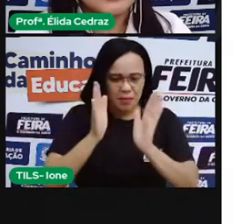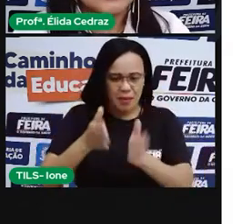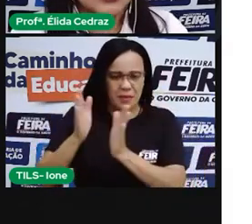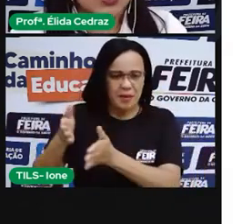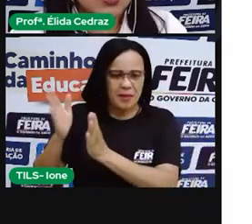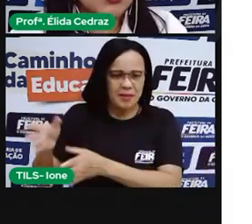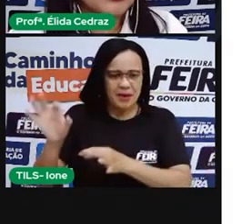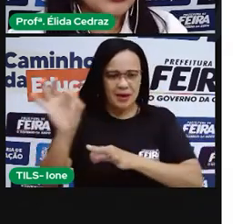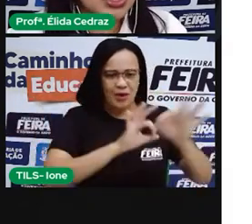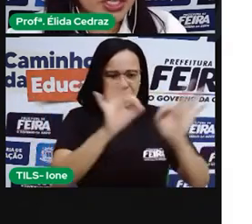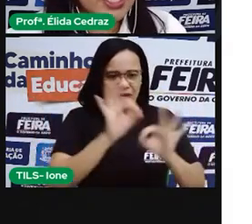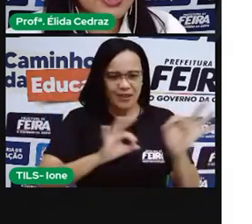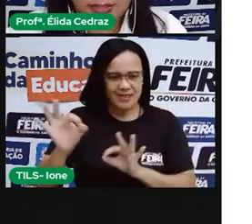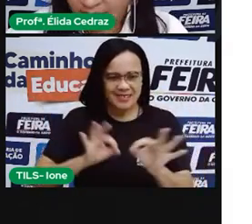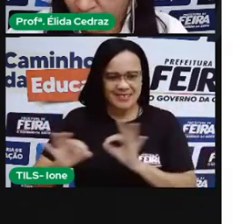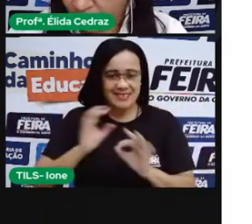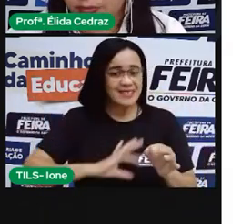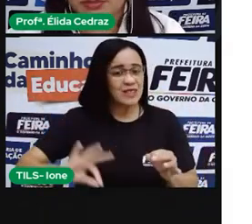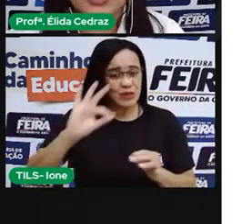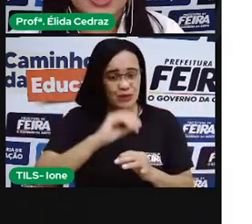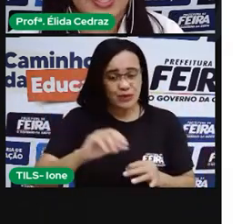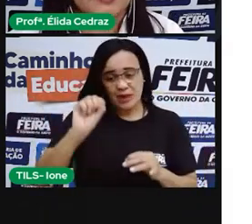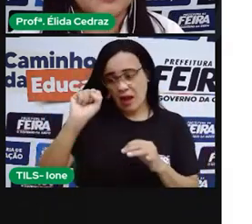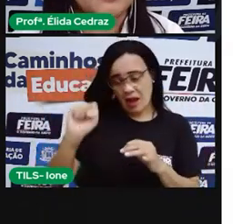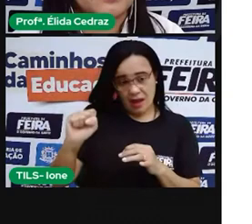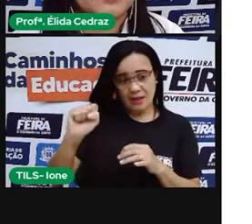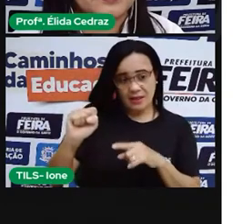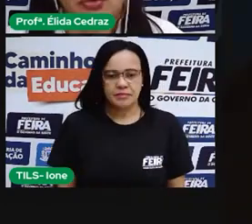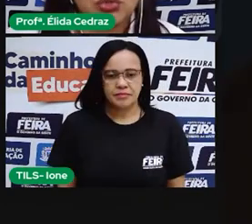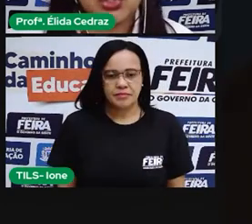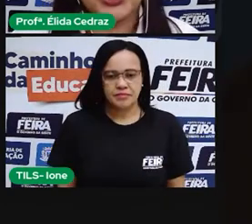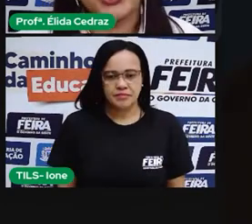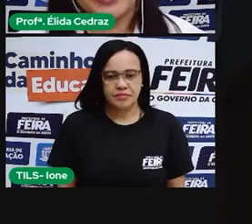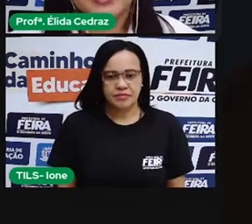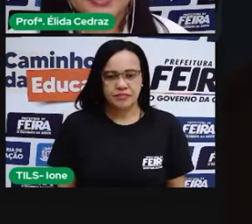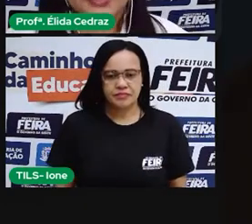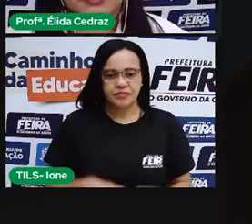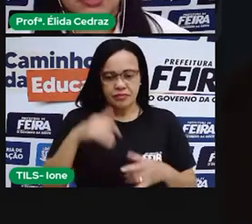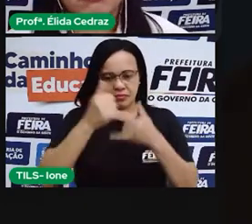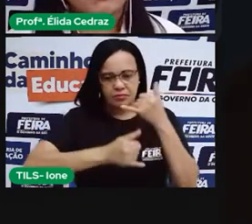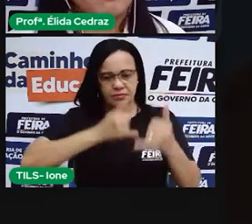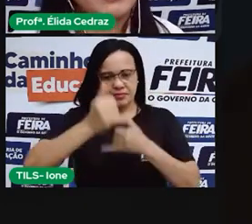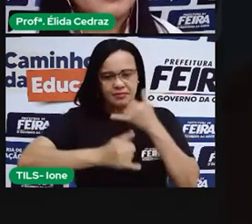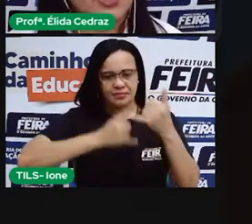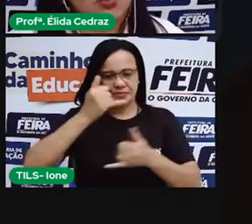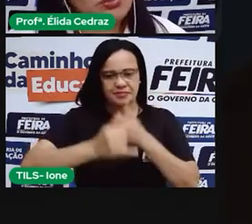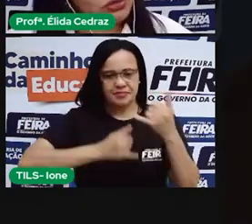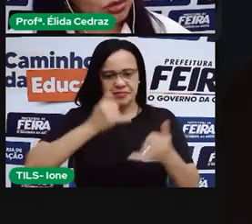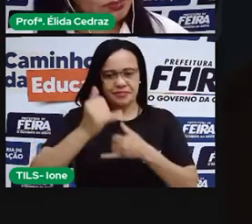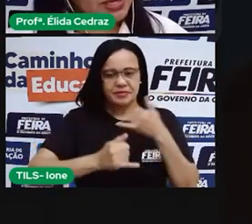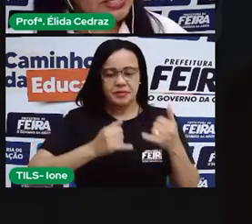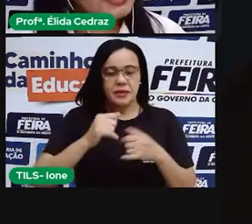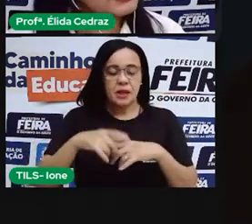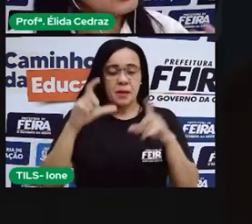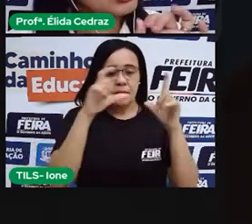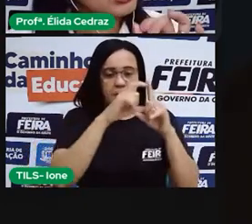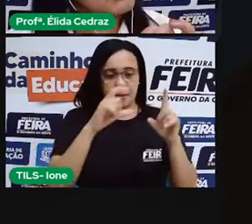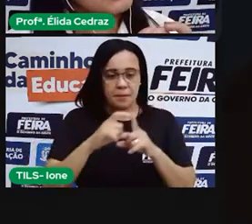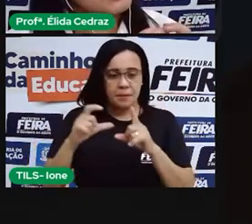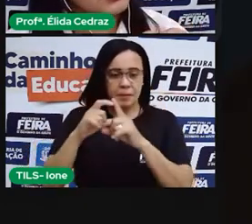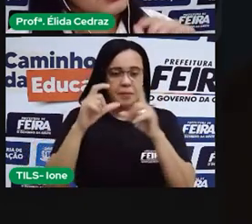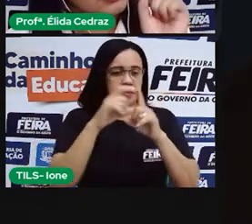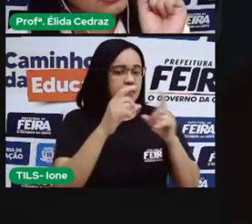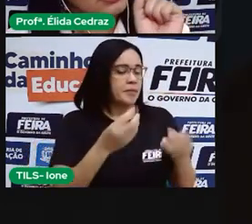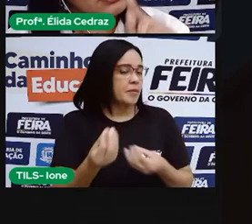e som de Z. Vamos lá? O joguinho é assim. vão aparecer algumas toperinhas e nós